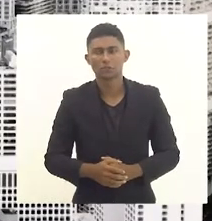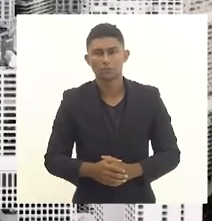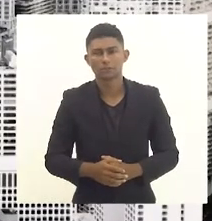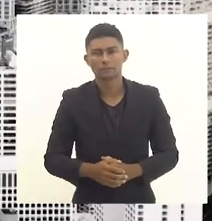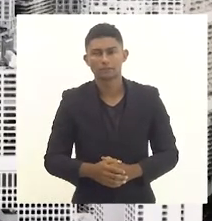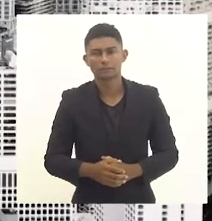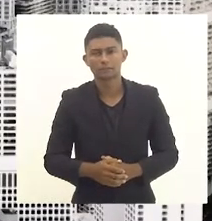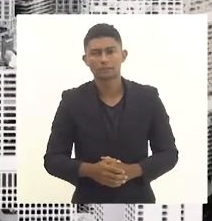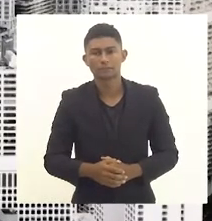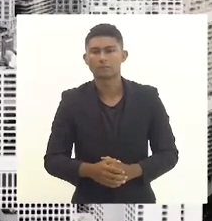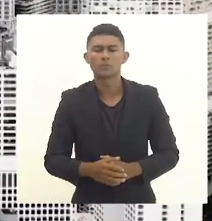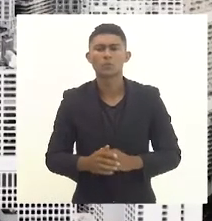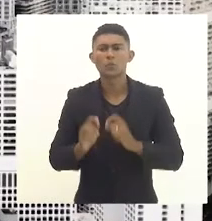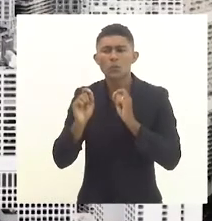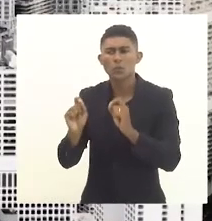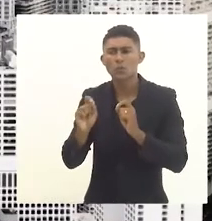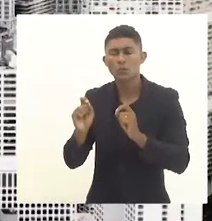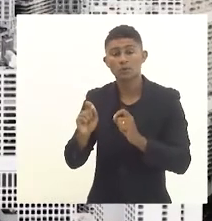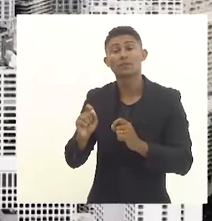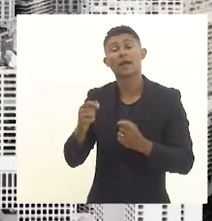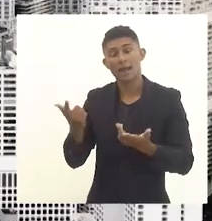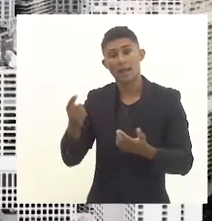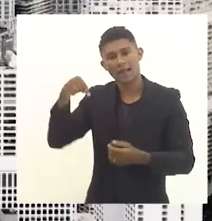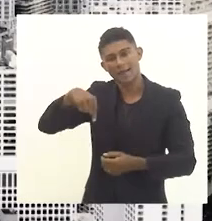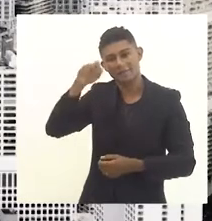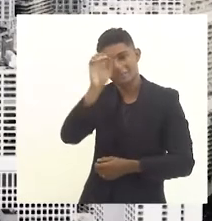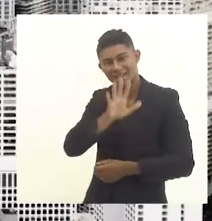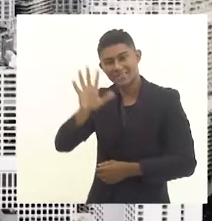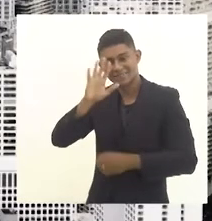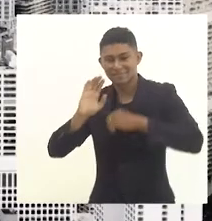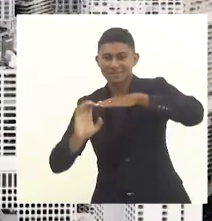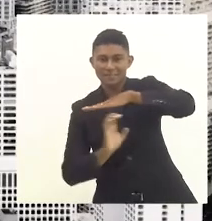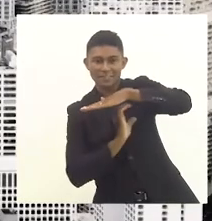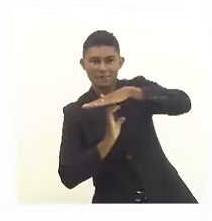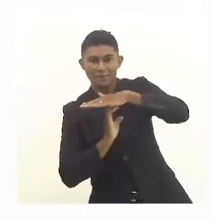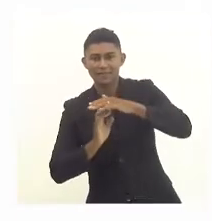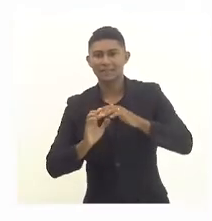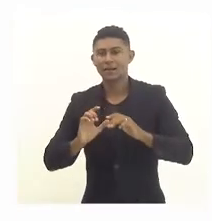E aqui são os cases da Giugano no Brasil.